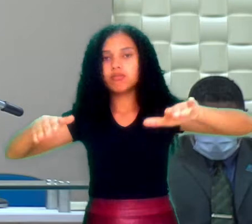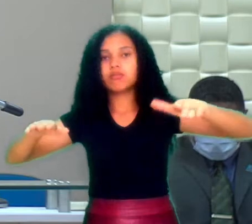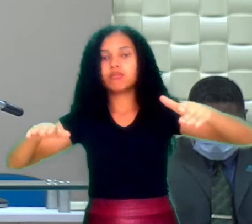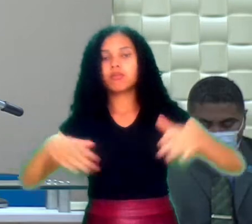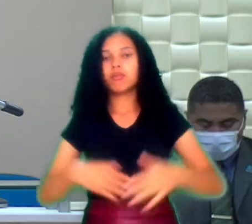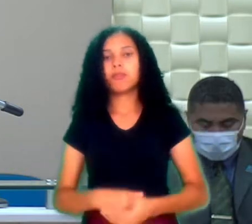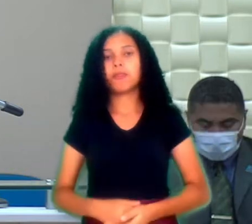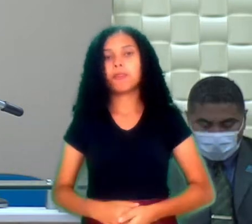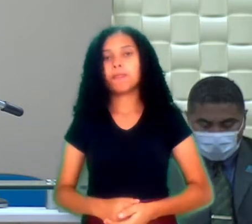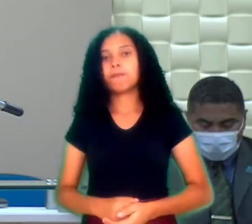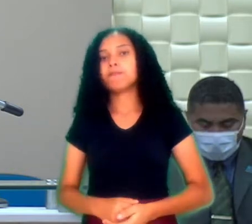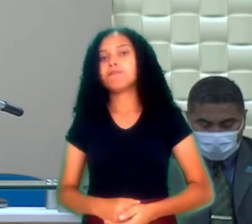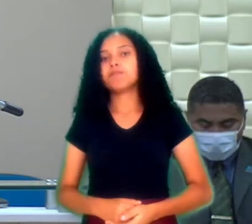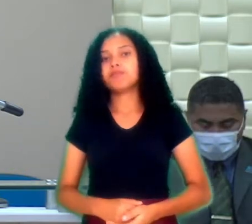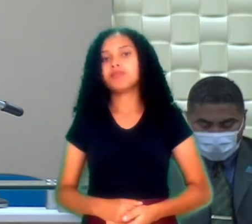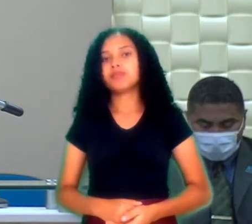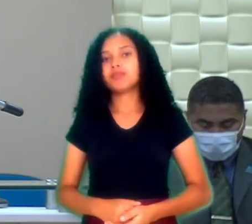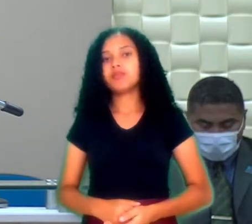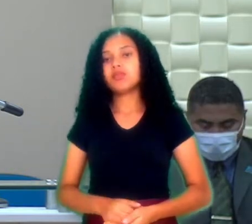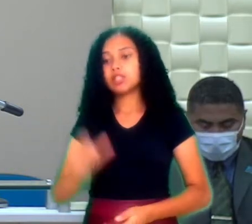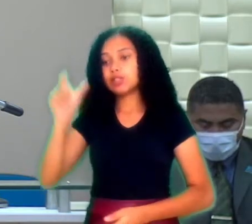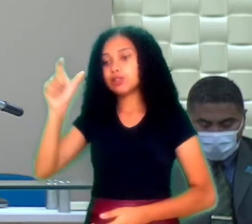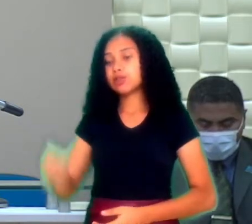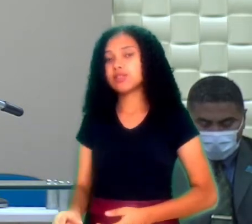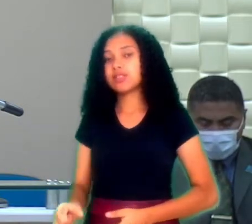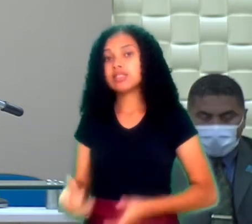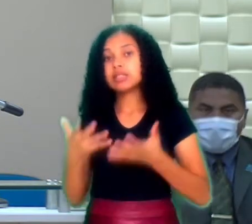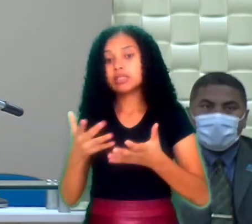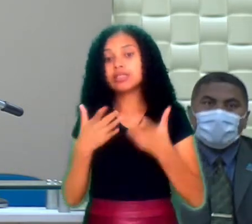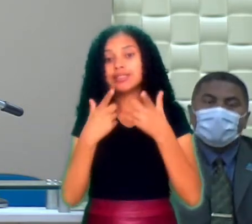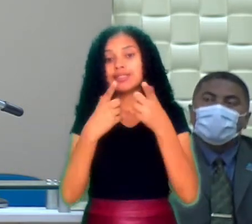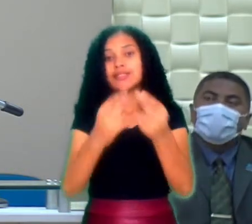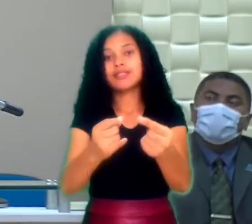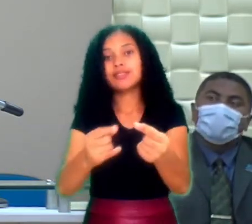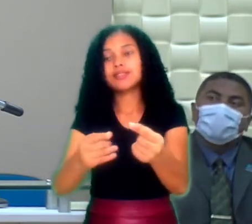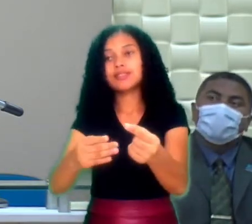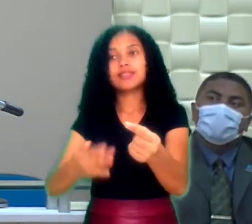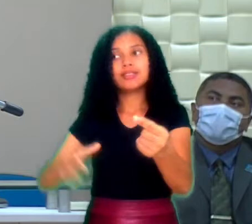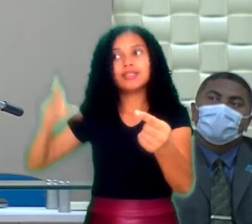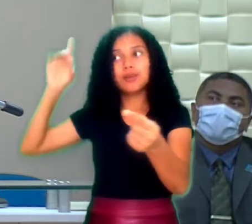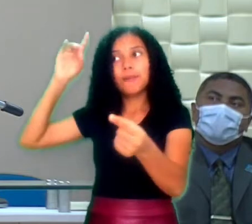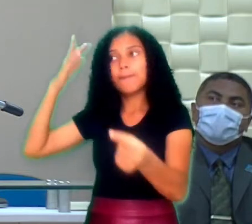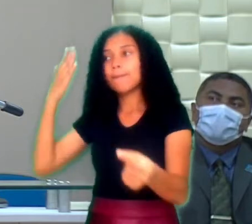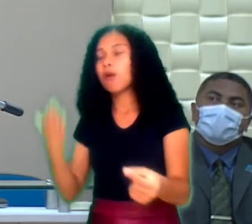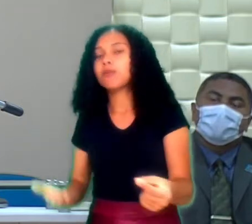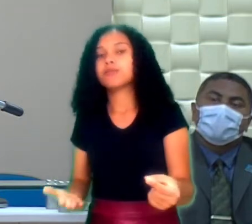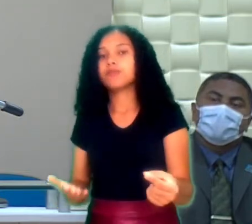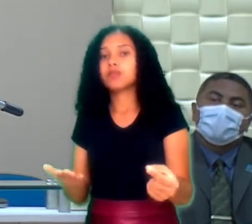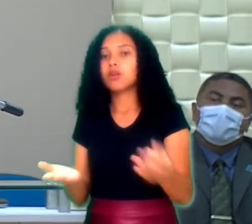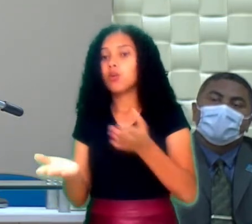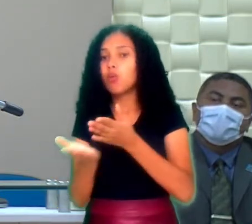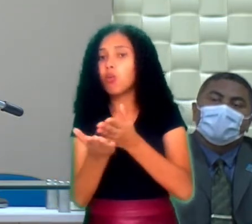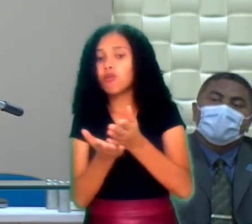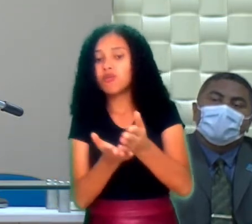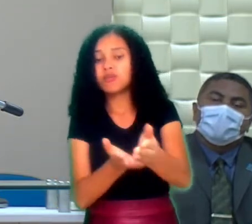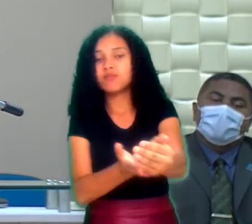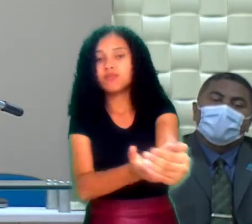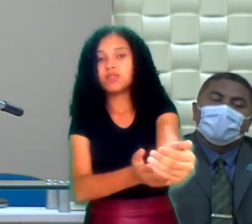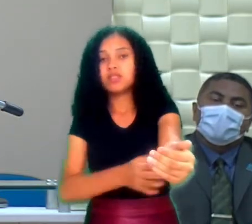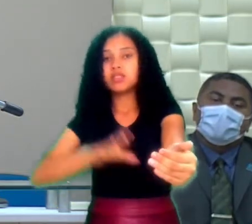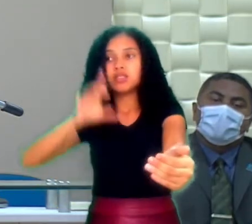A tentativa de sair da presença do Senhor, a tentativa de fugir da presença